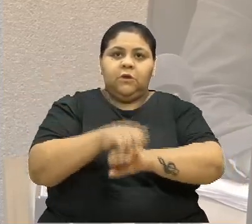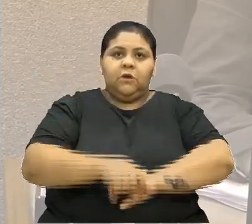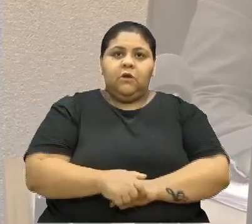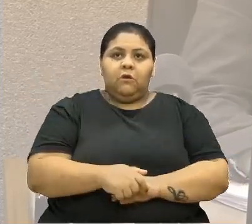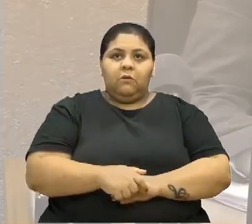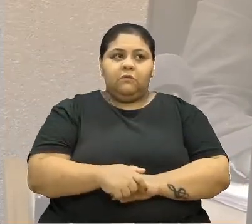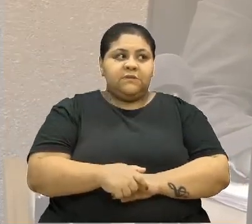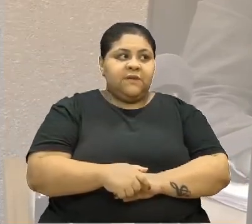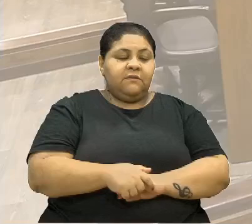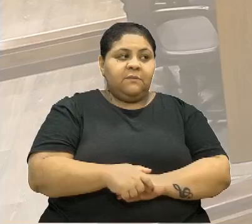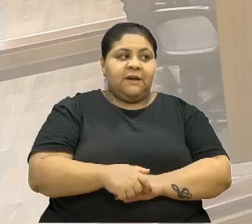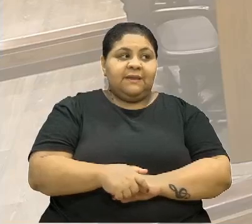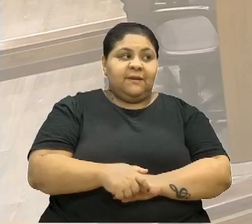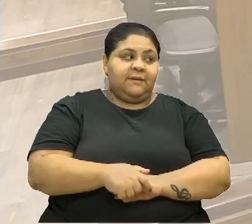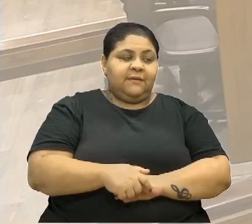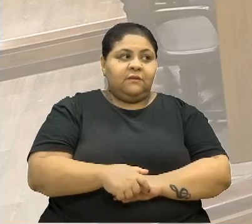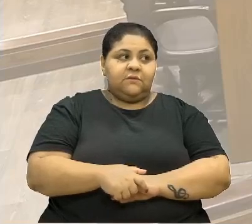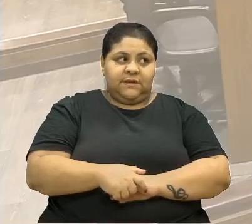do Sul. Obrigada.